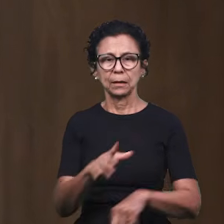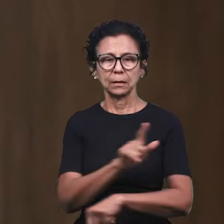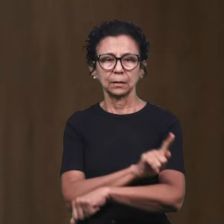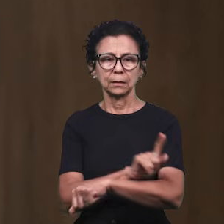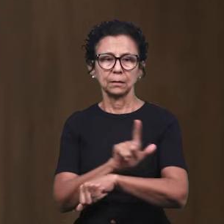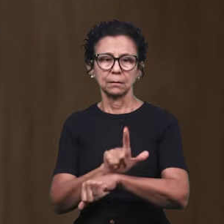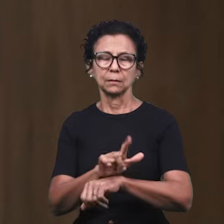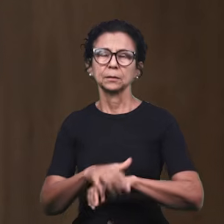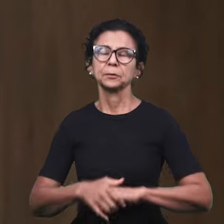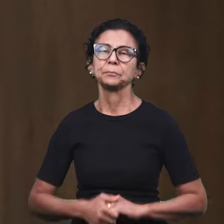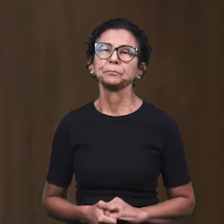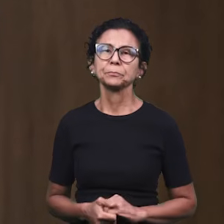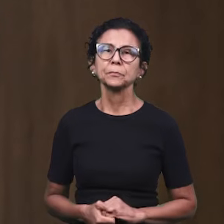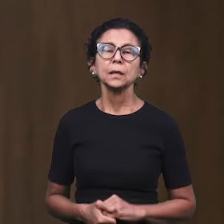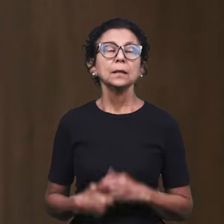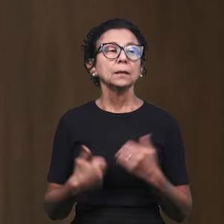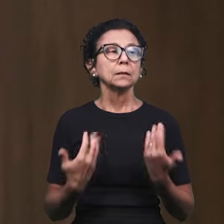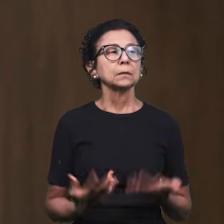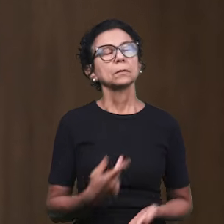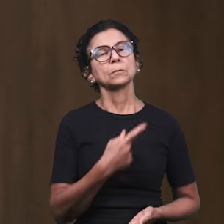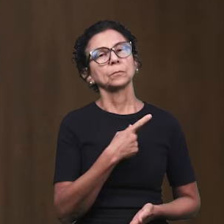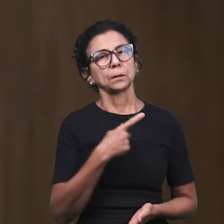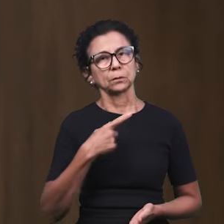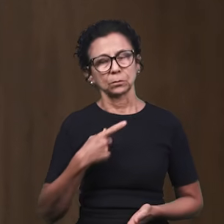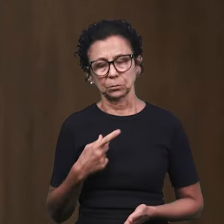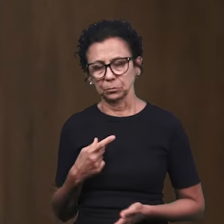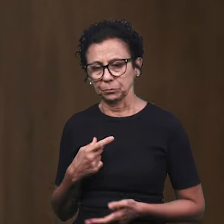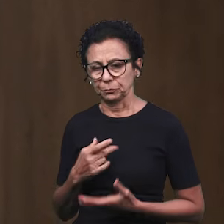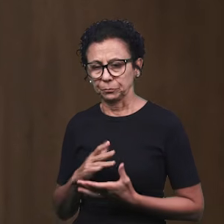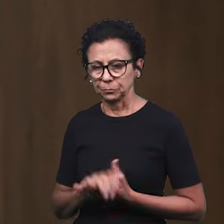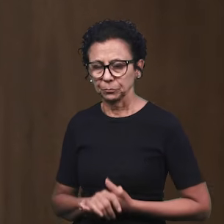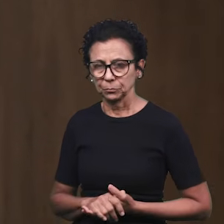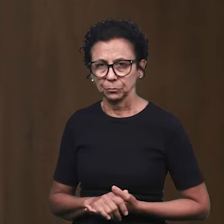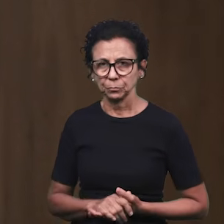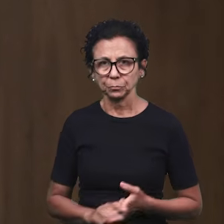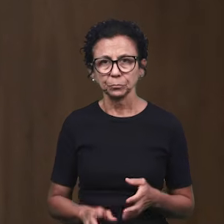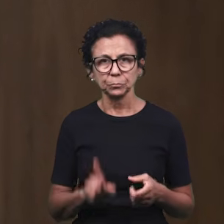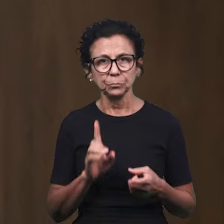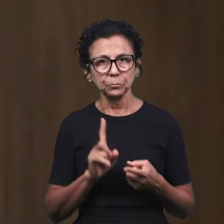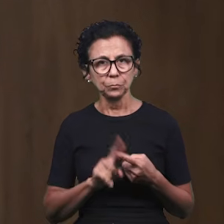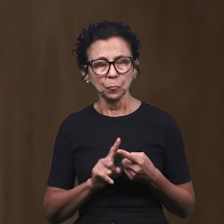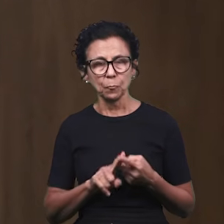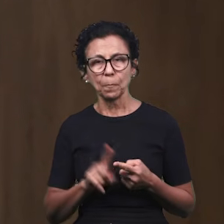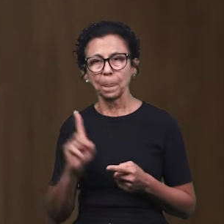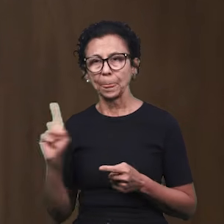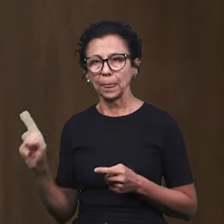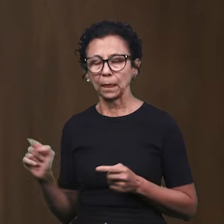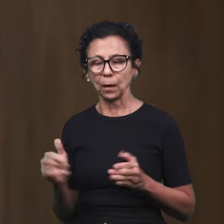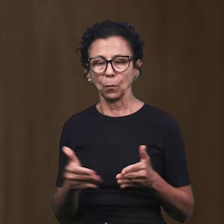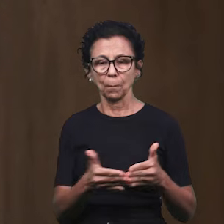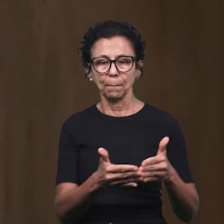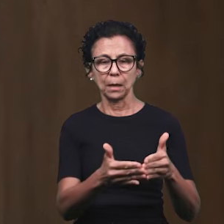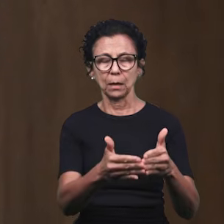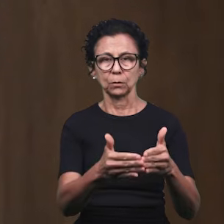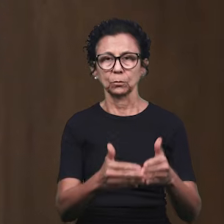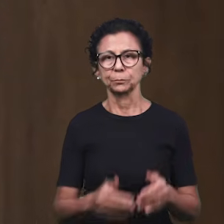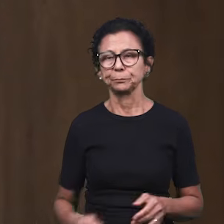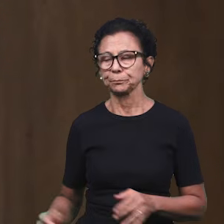Eduardo, aqui nós vemos 2 momentos aqui. Jesus ele entra primeiramente no barco para falar à